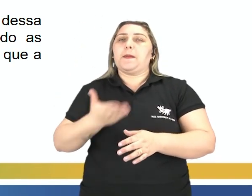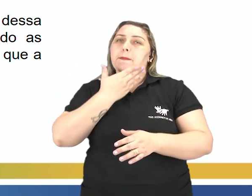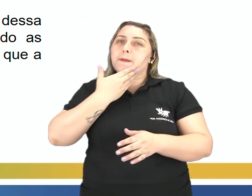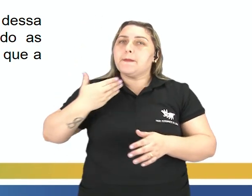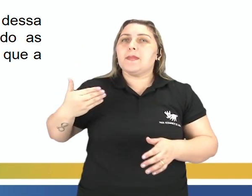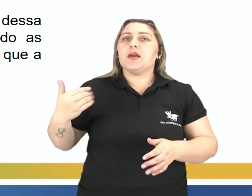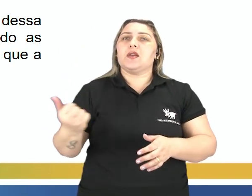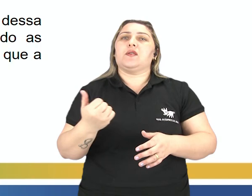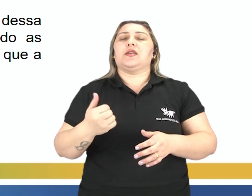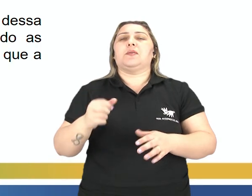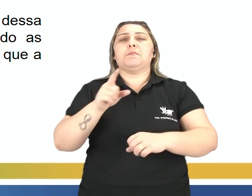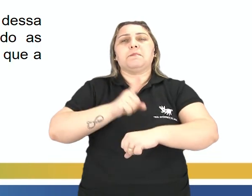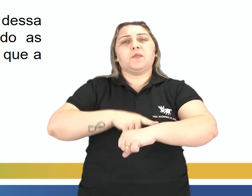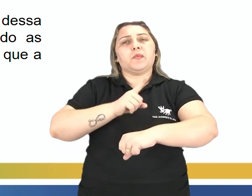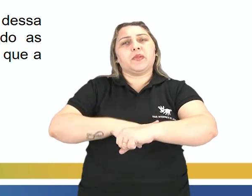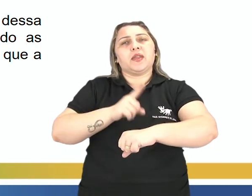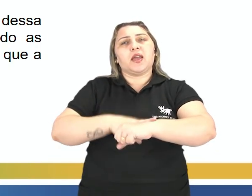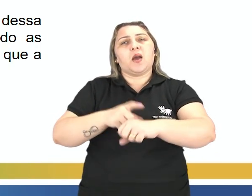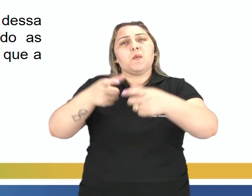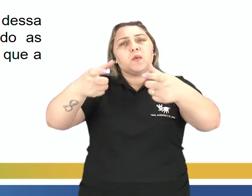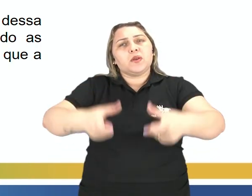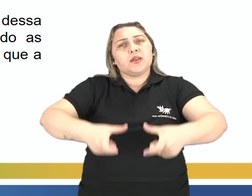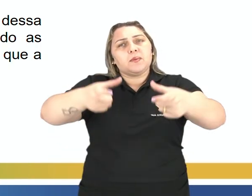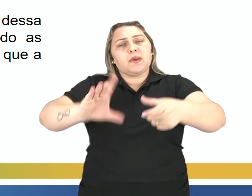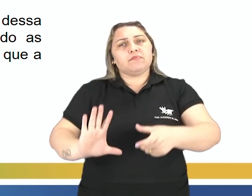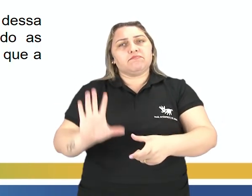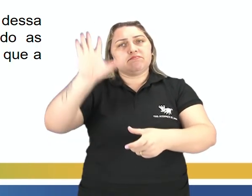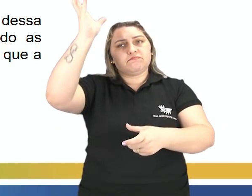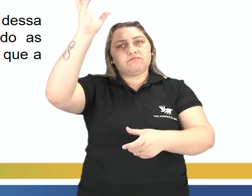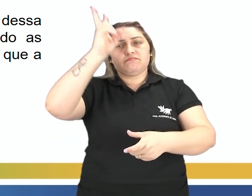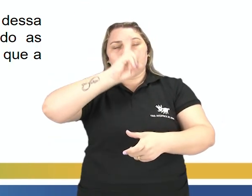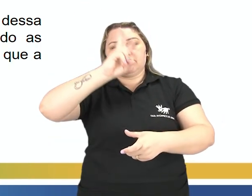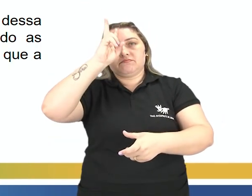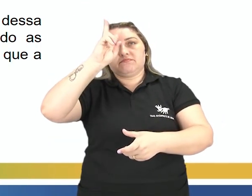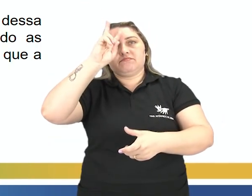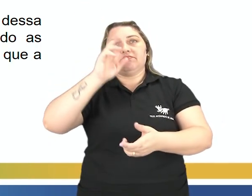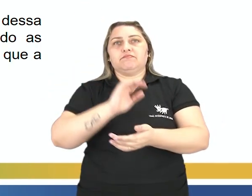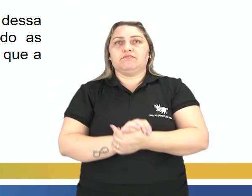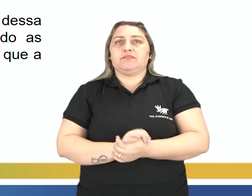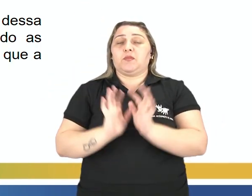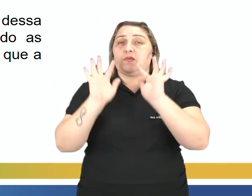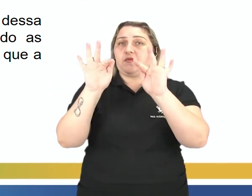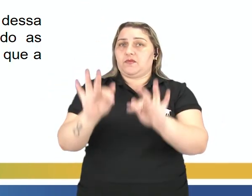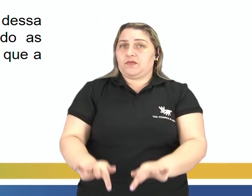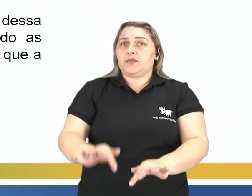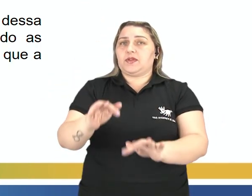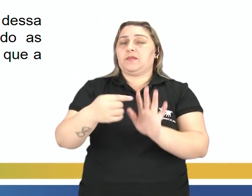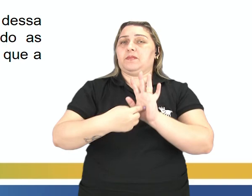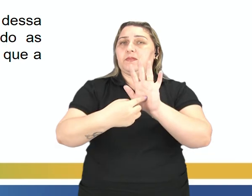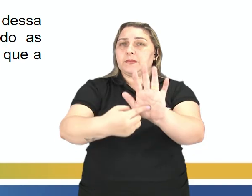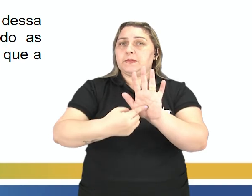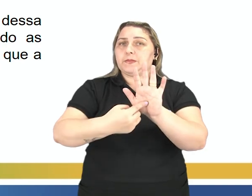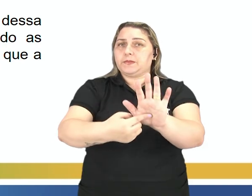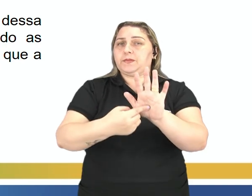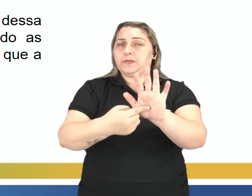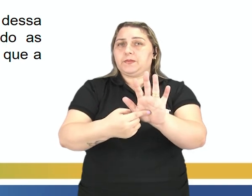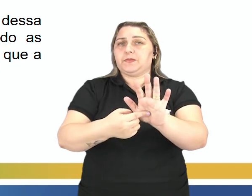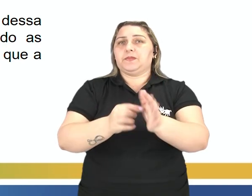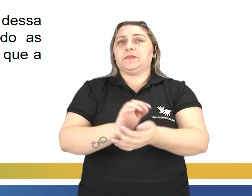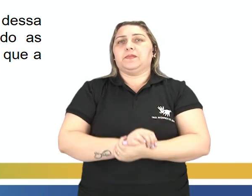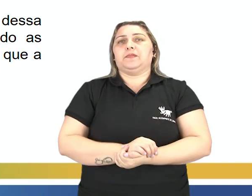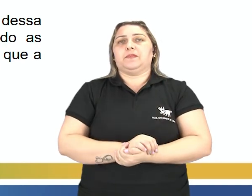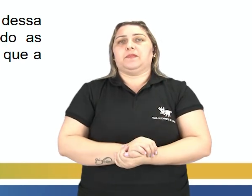história, nomeando as personagens, aprimorando o enredo, marcando o tempo, o espaço em que a história